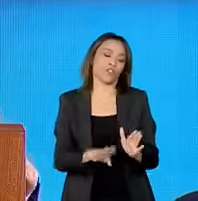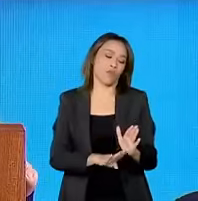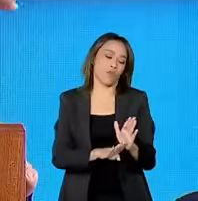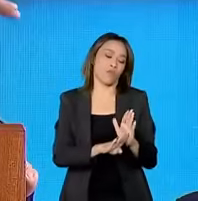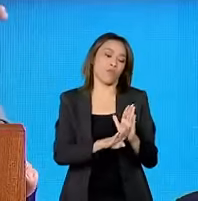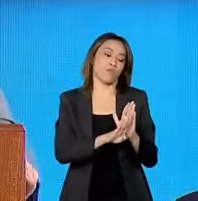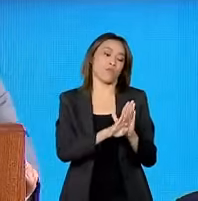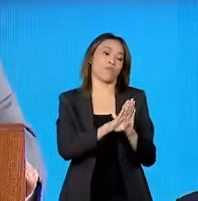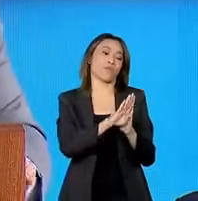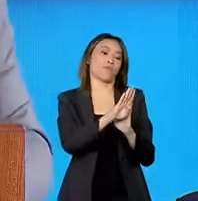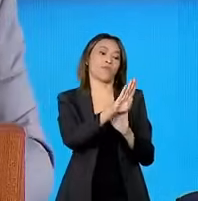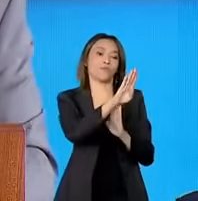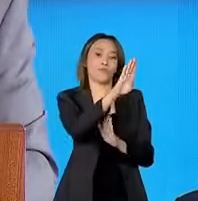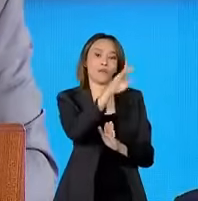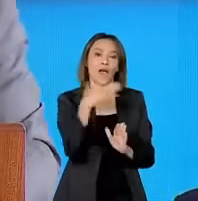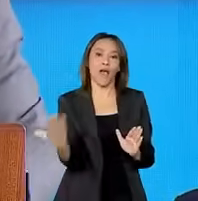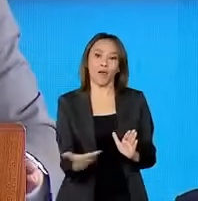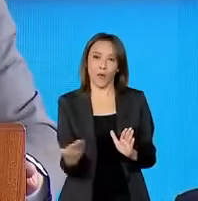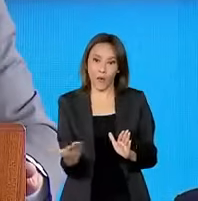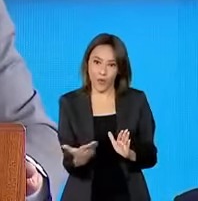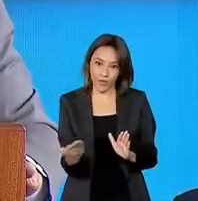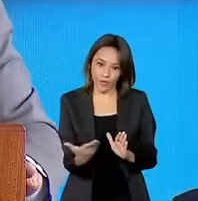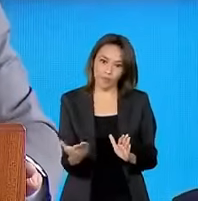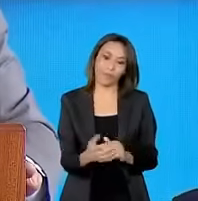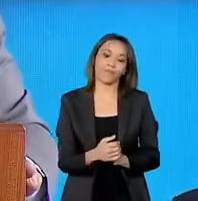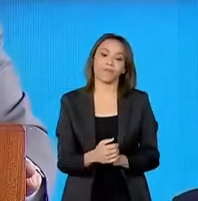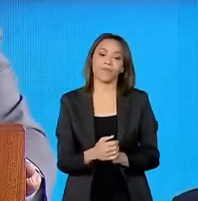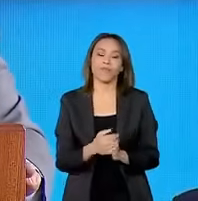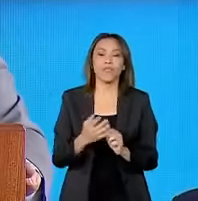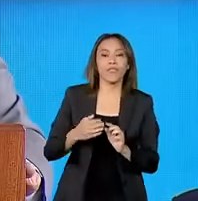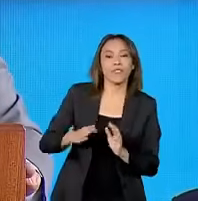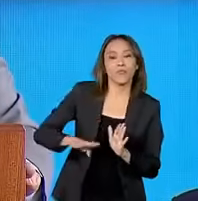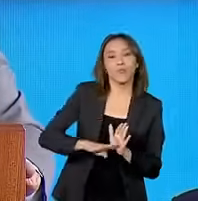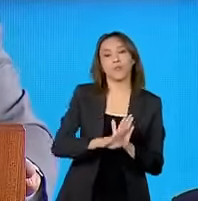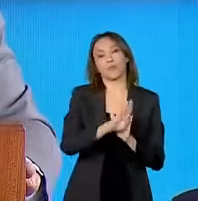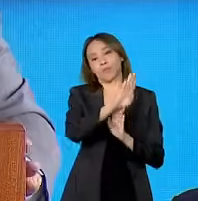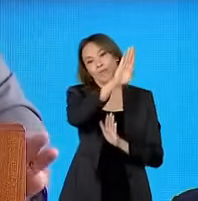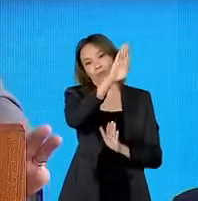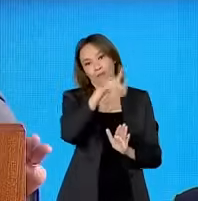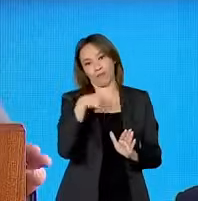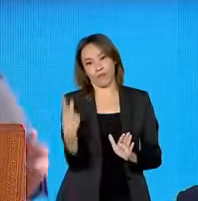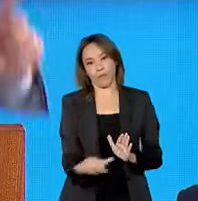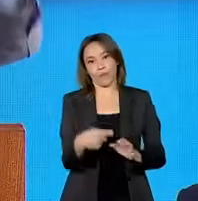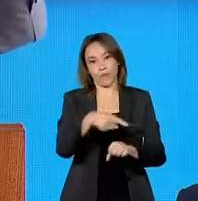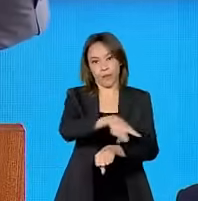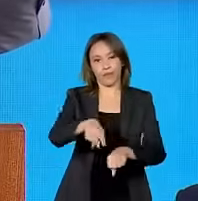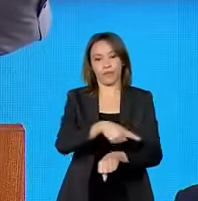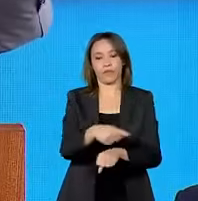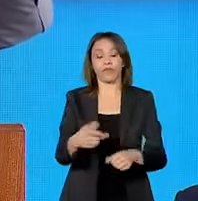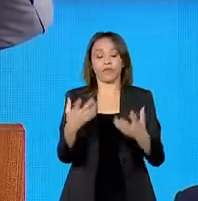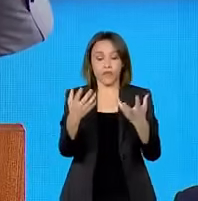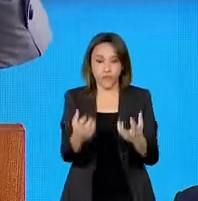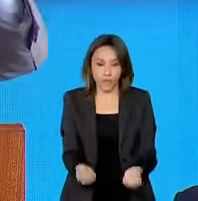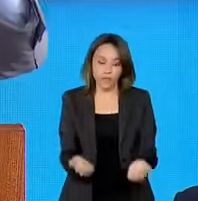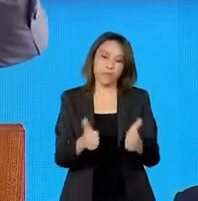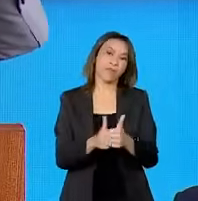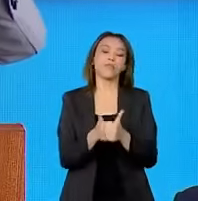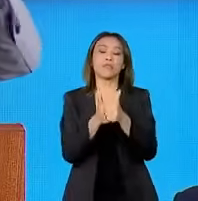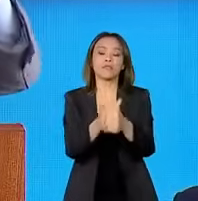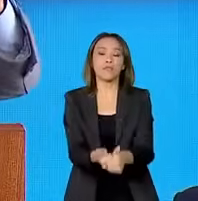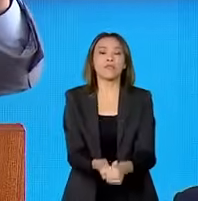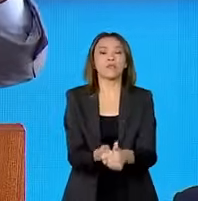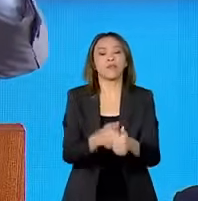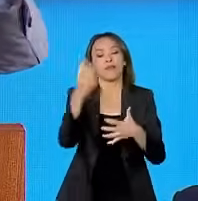estrela cadente, nós estamos agora uma estrela ascendente. Nós agora vamos cumprir